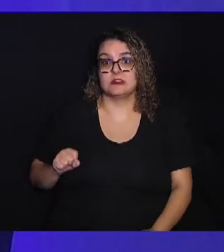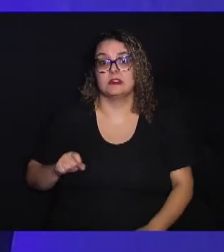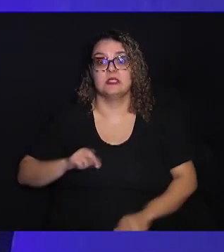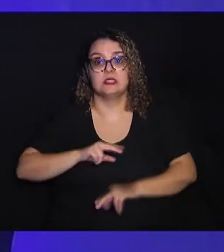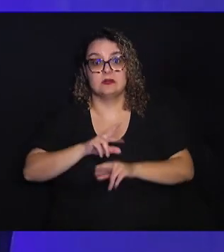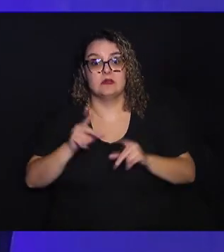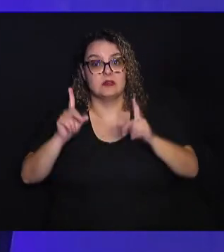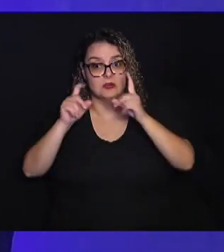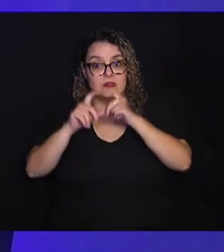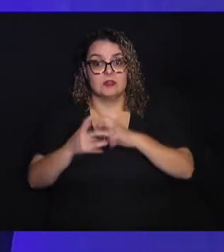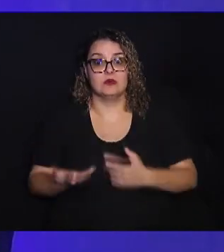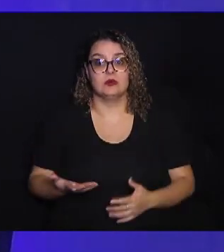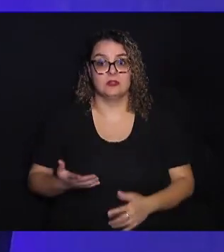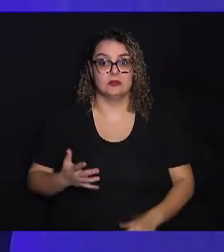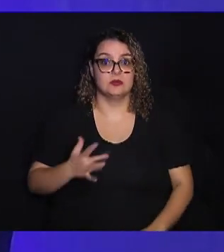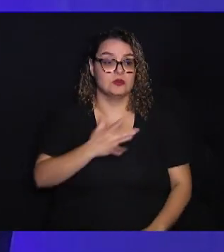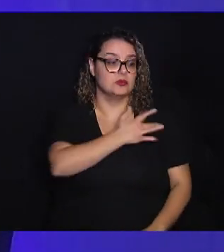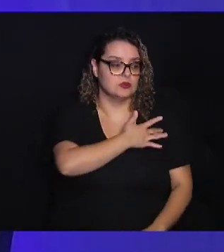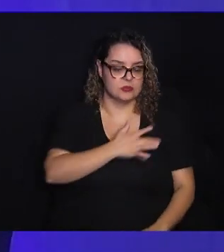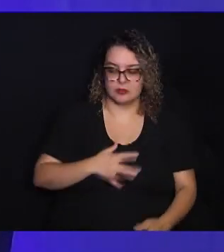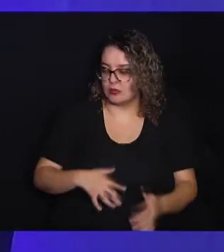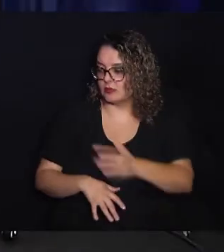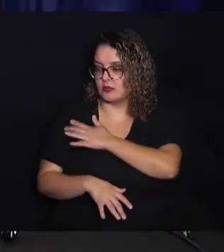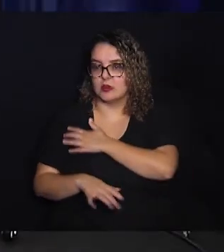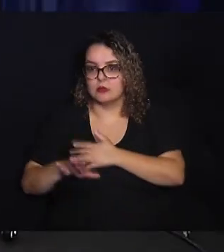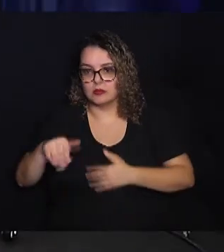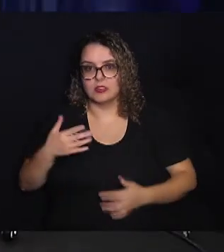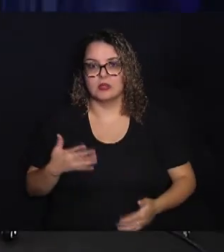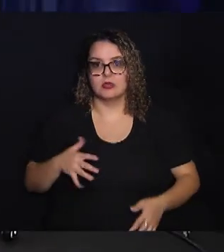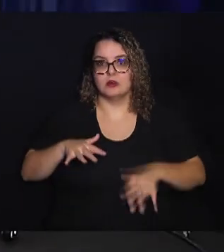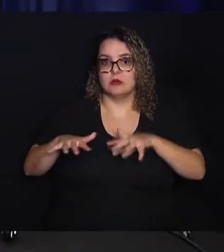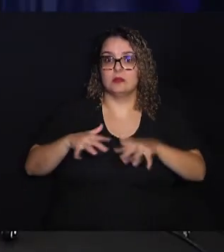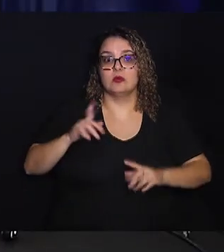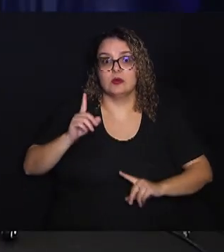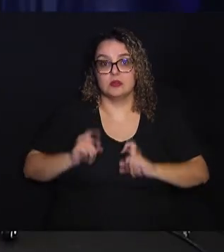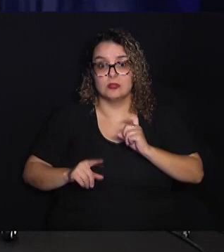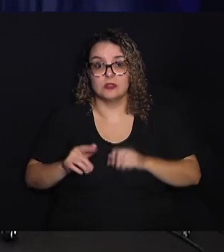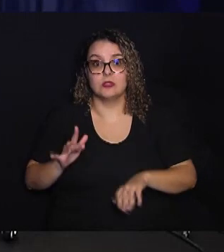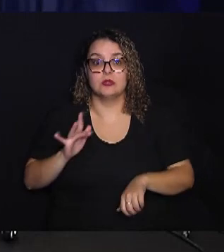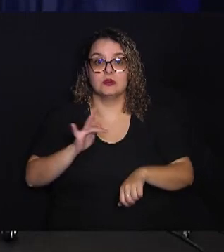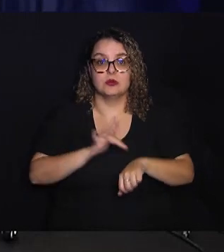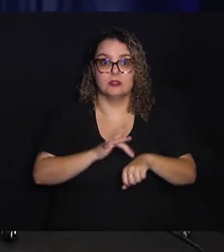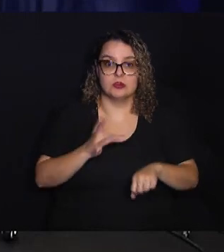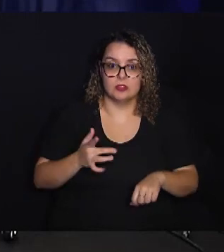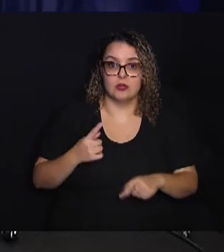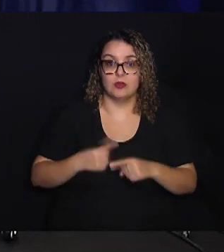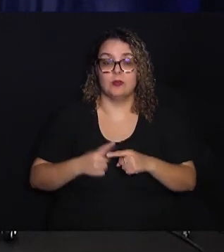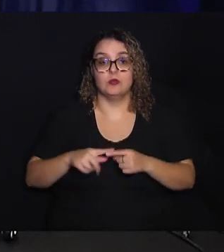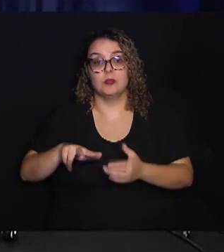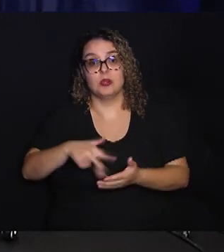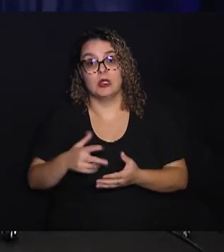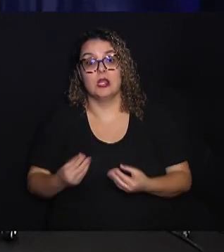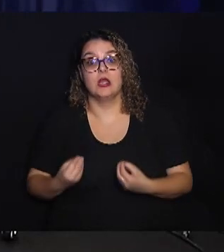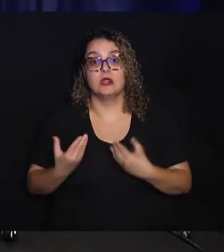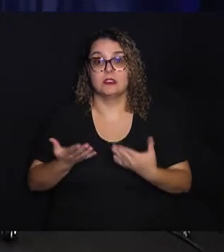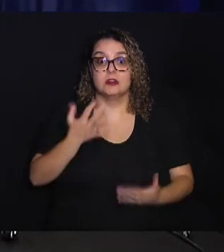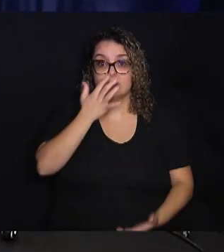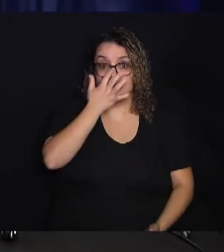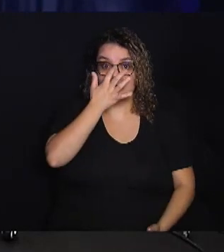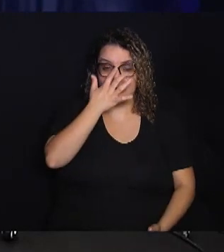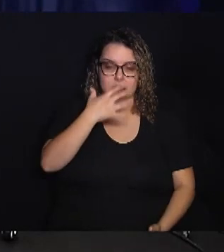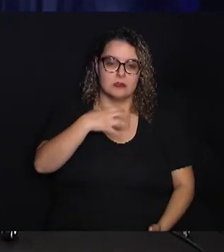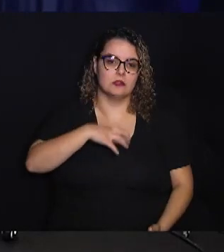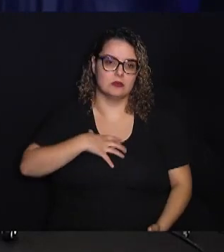vezes de tocar no outro, né? Então quando você fala do movimento, da expressão, do toque, né? Que a dança também traz isso. Então é de uma forma assim